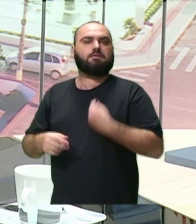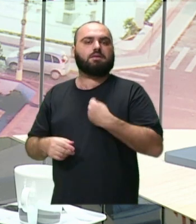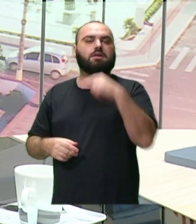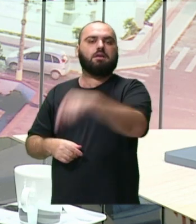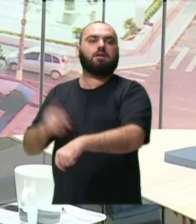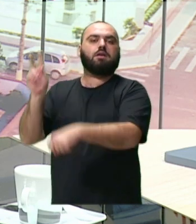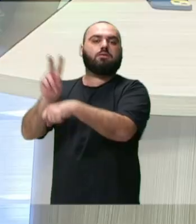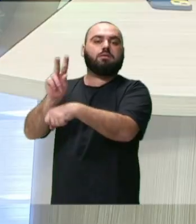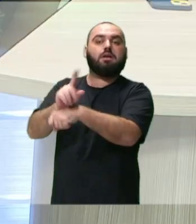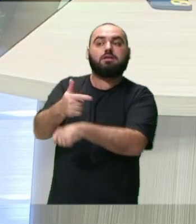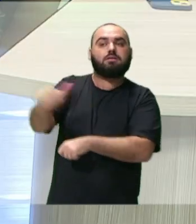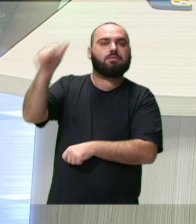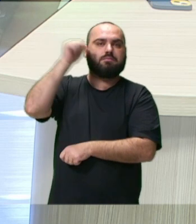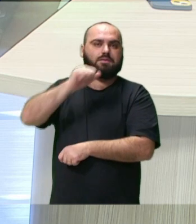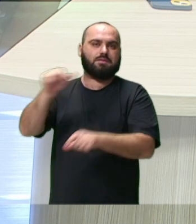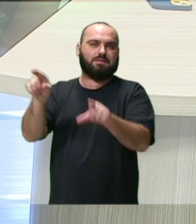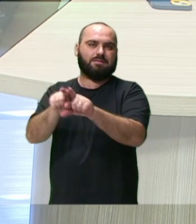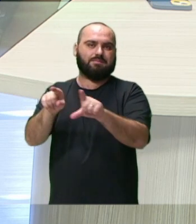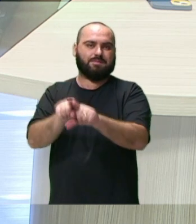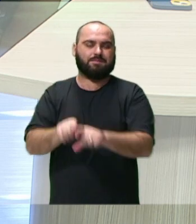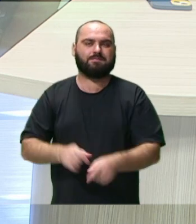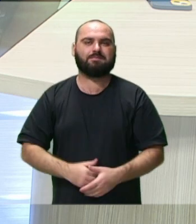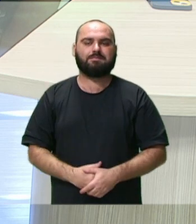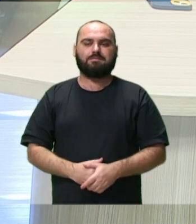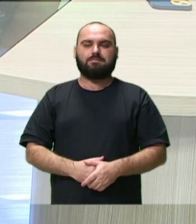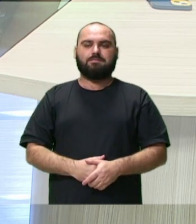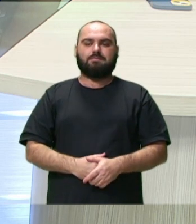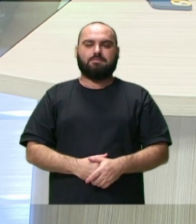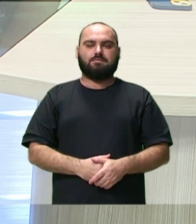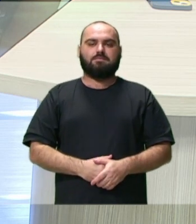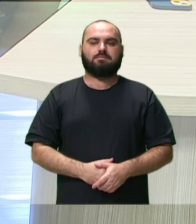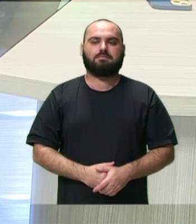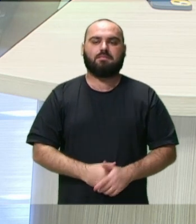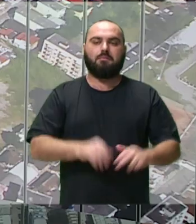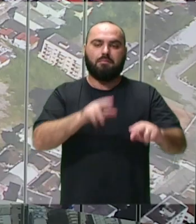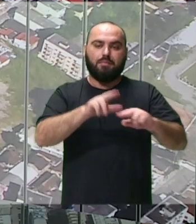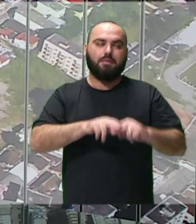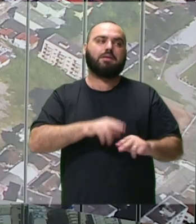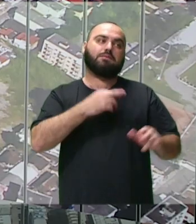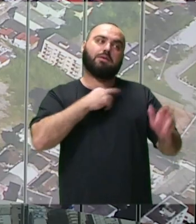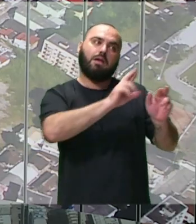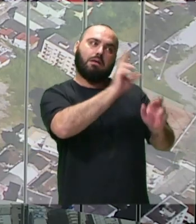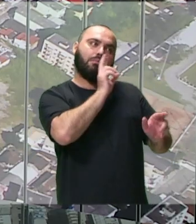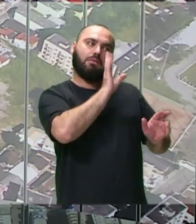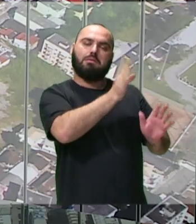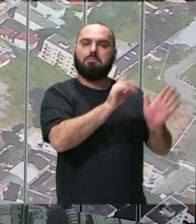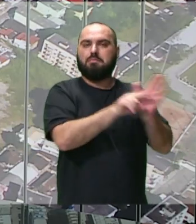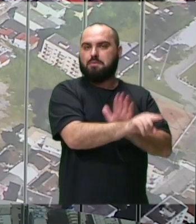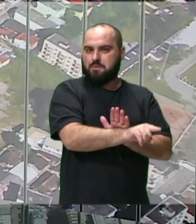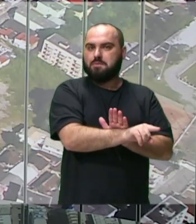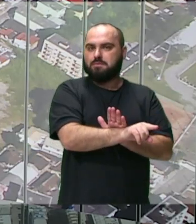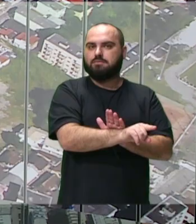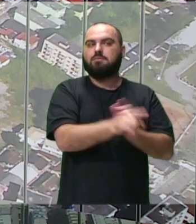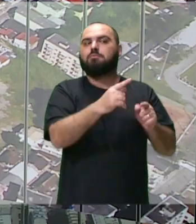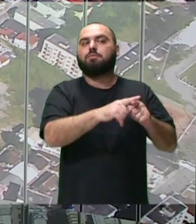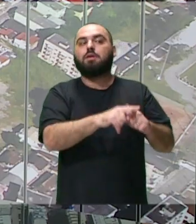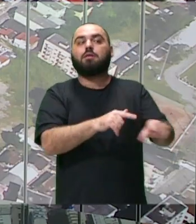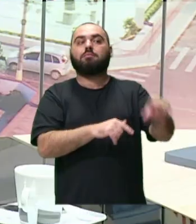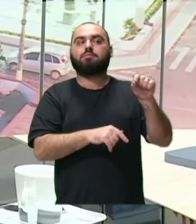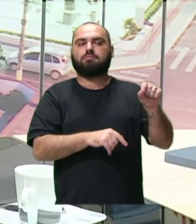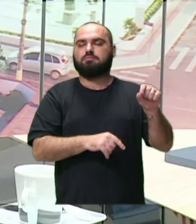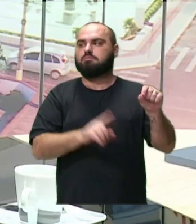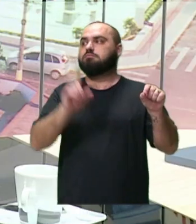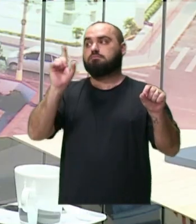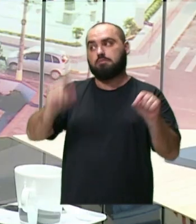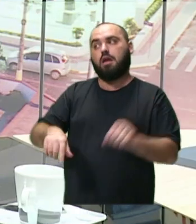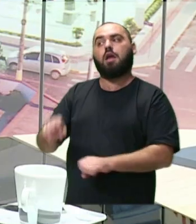cuidar de outras meninas. A senhora acabou respondendo a minha próxima pergunta, que era o que motivou a escolha desse público, né? É realmente mostrar para elas